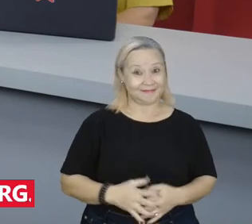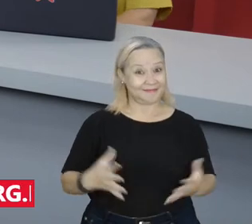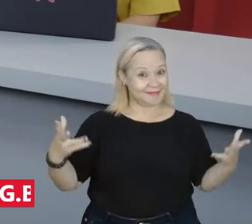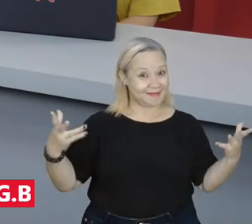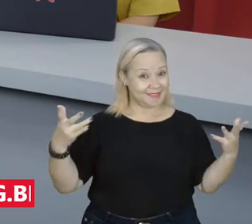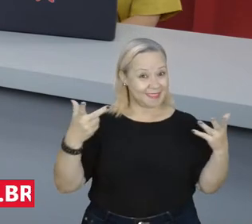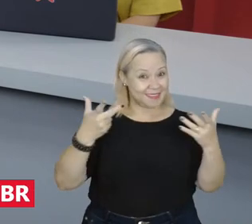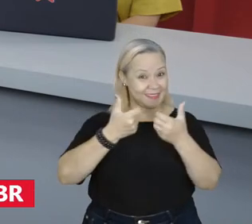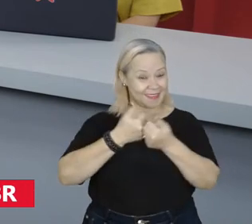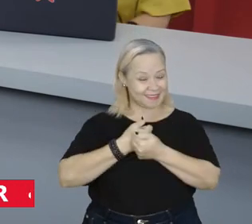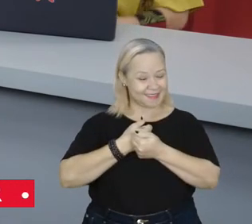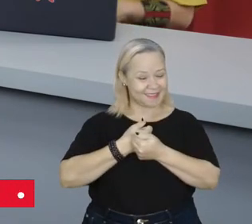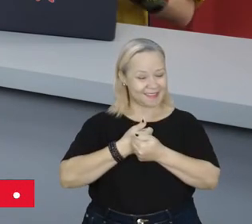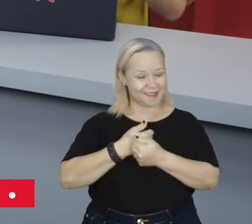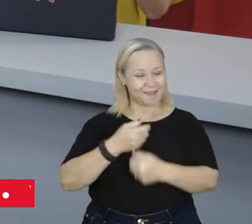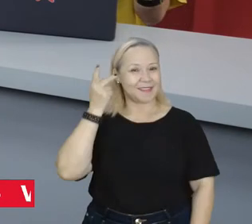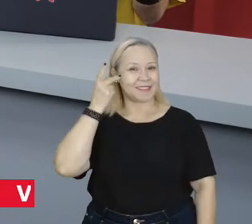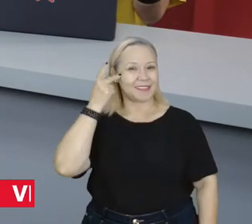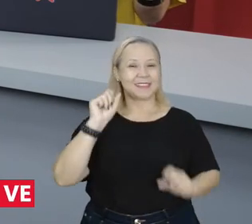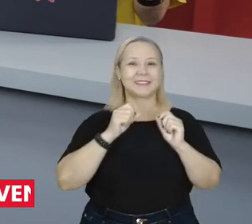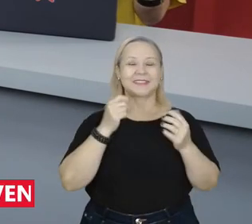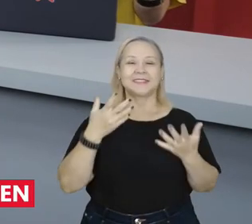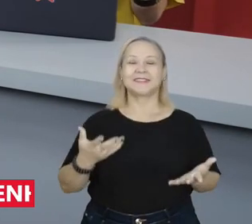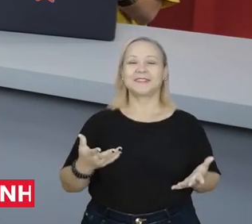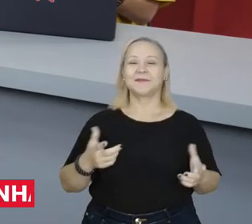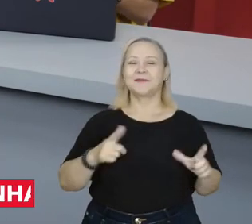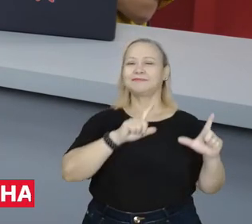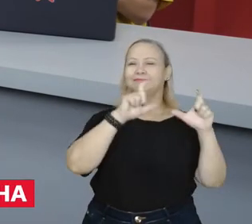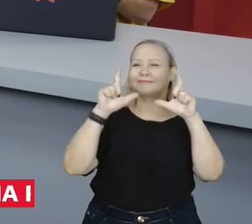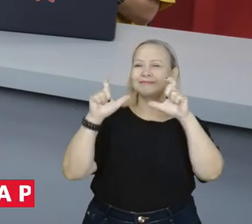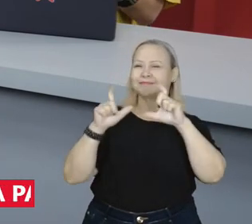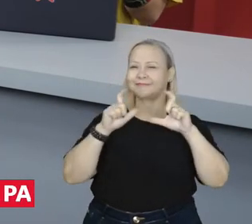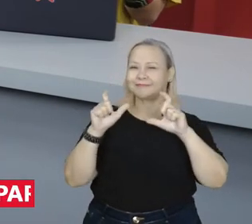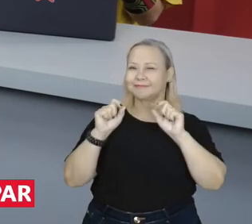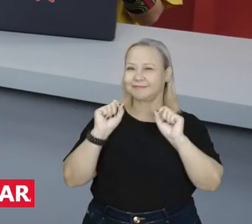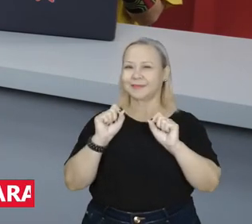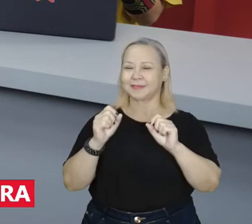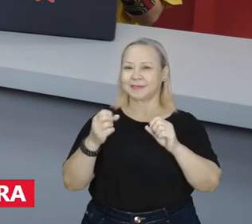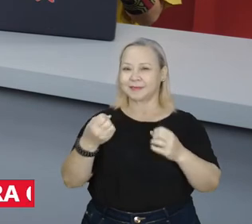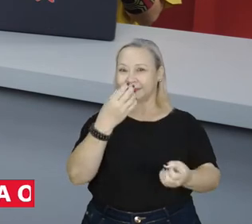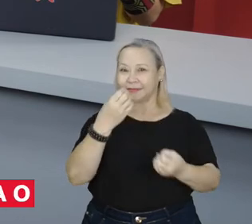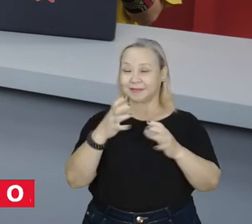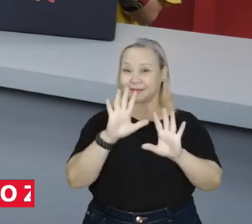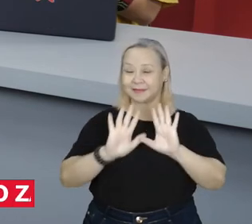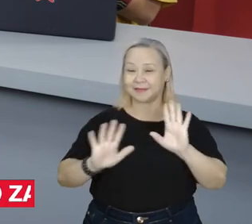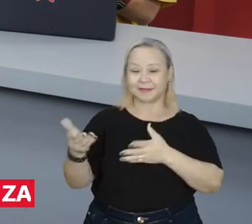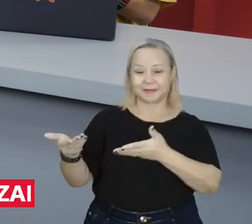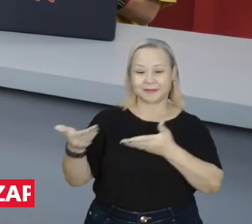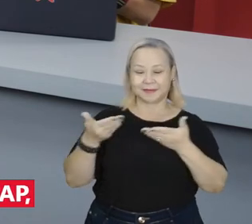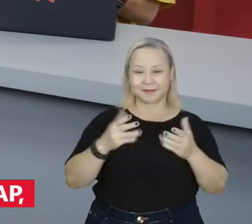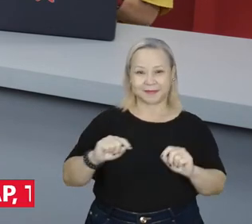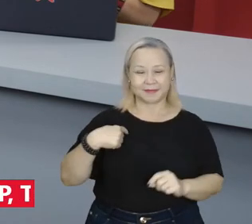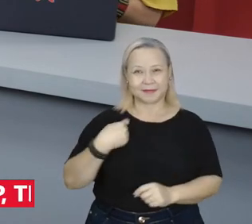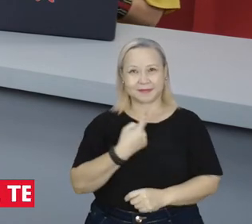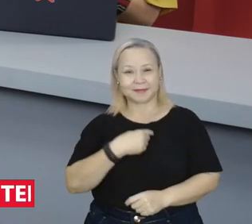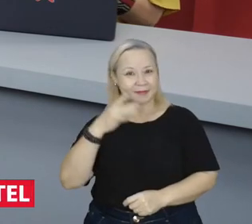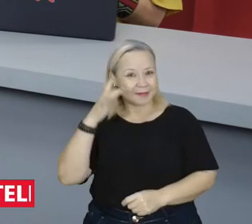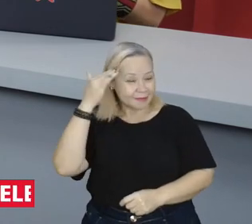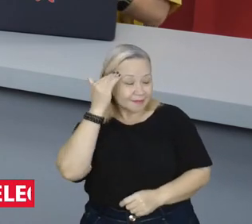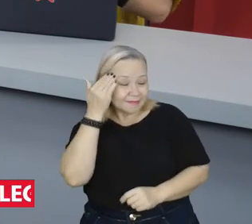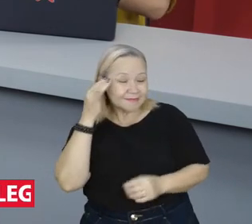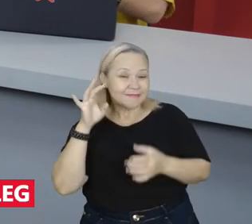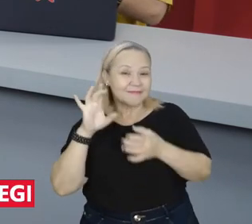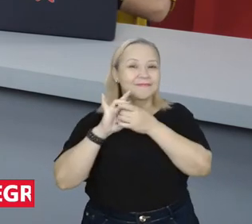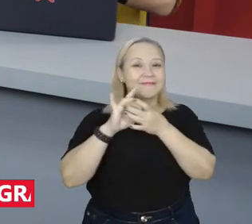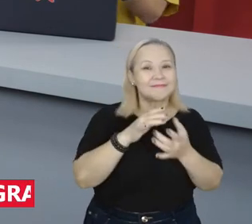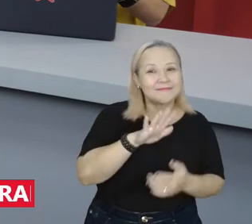Maravilha, Mari, São Paulo aí, essa radiografia que a Mari trouxe pra gente, muito importante pra gente entender o contexto aí desses colégios eleitorais. E a